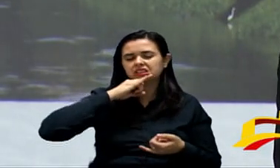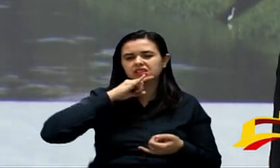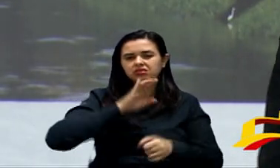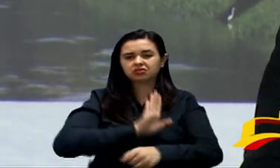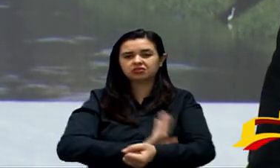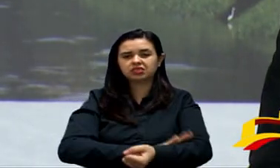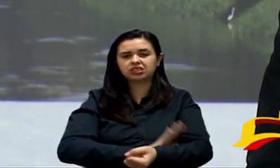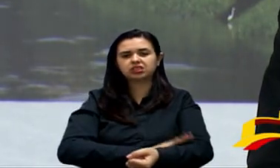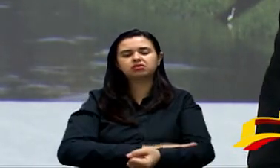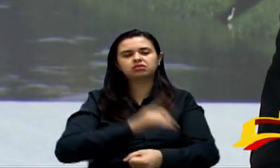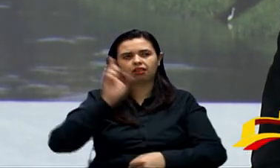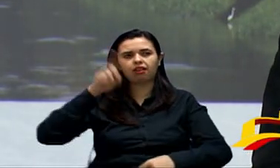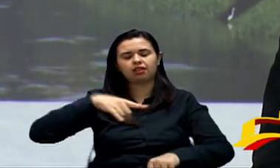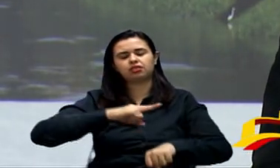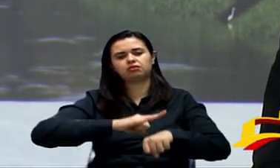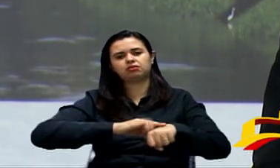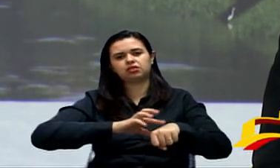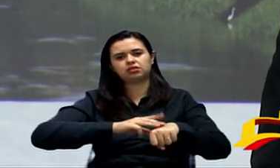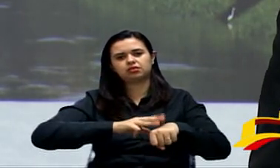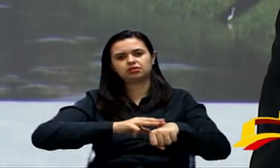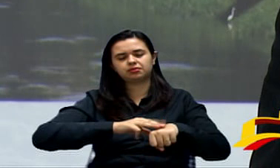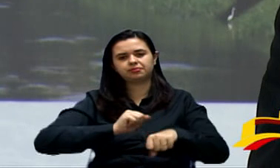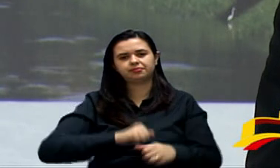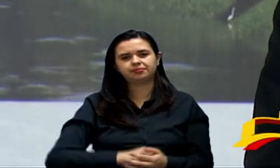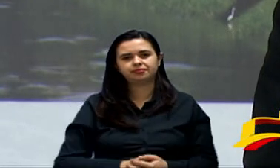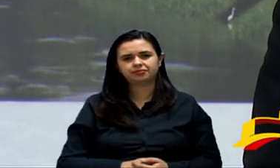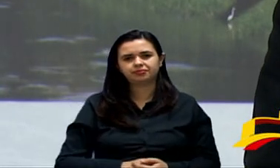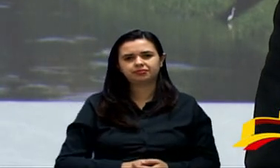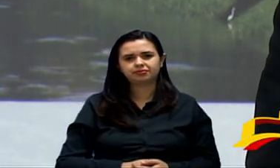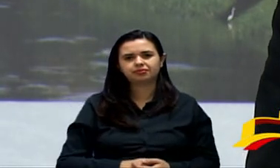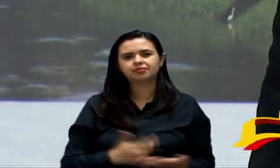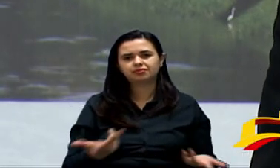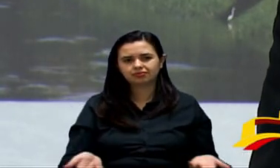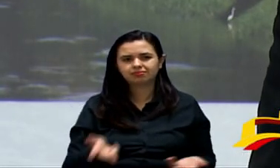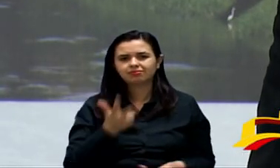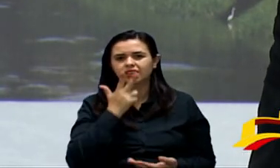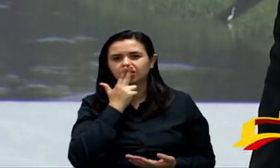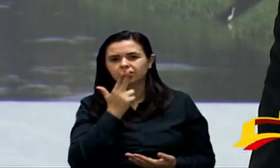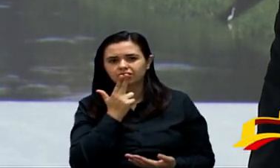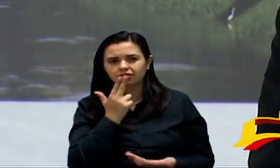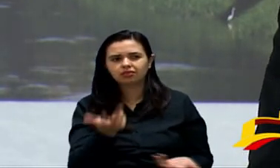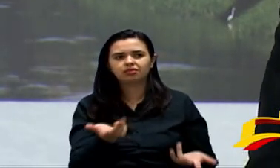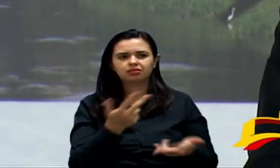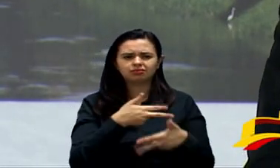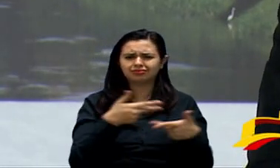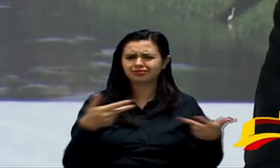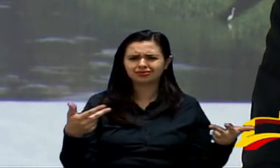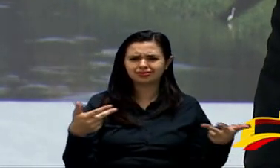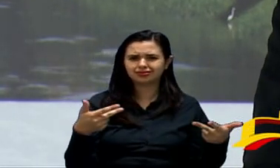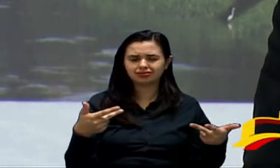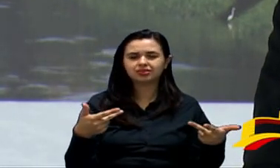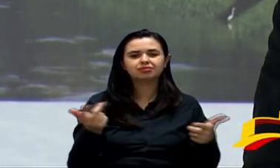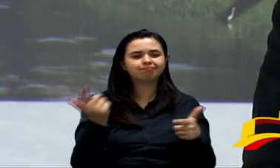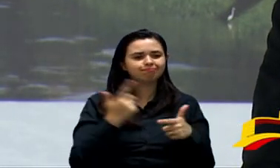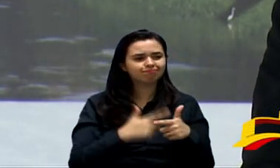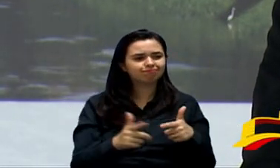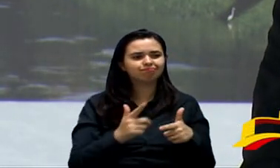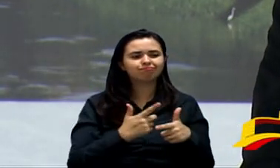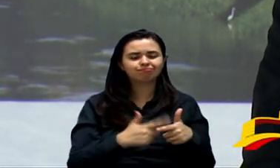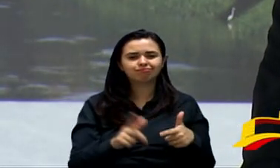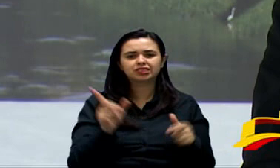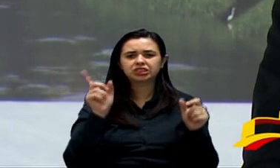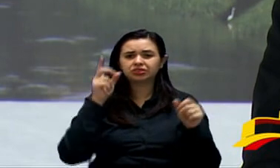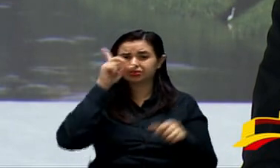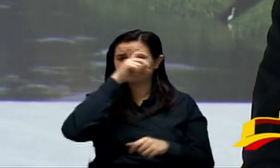de substâncias como álcool, cigarro, drogas em geral, é um problema de saúde pública de ordem internacional que